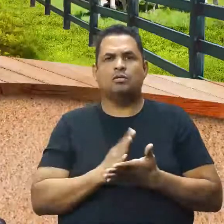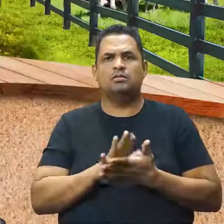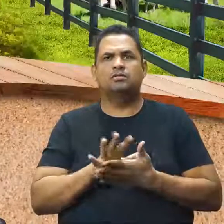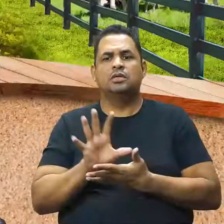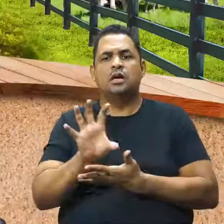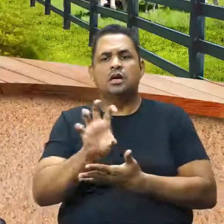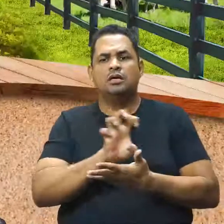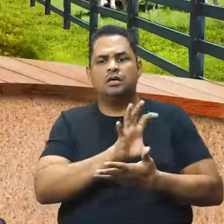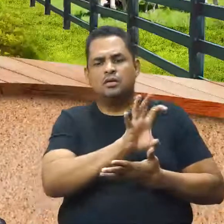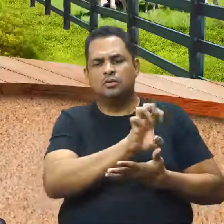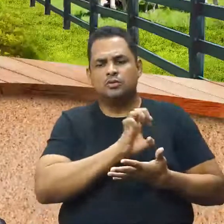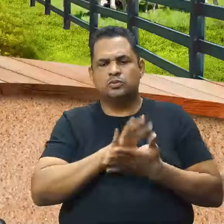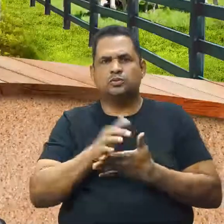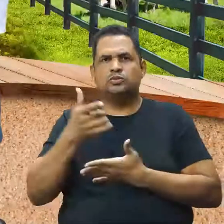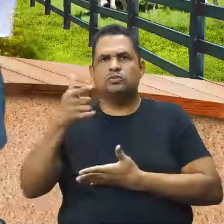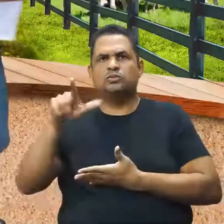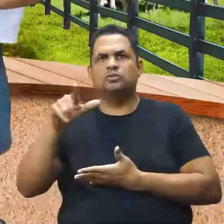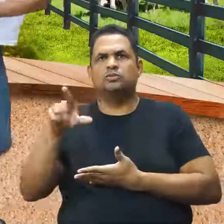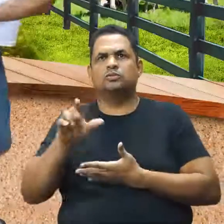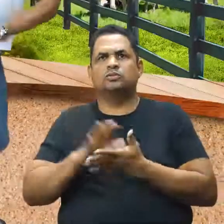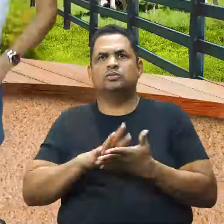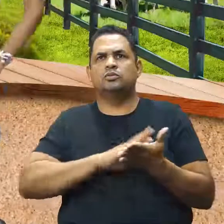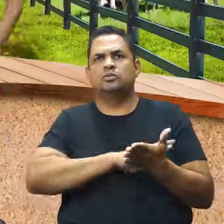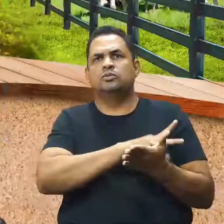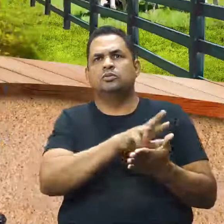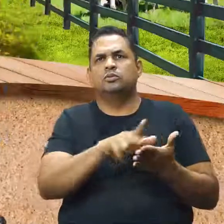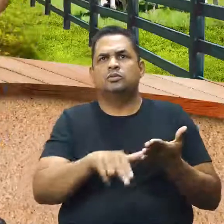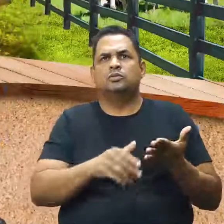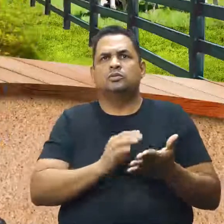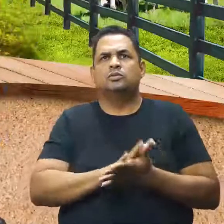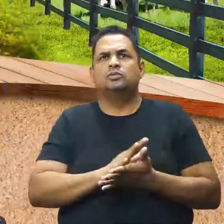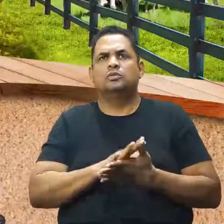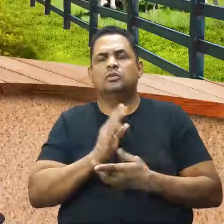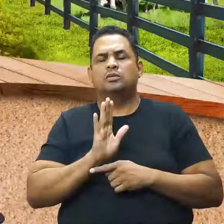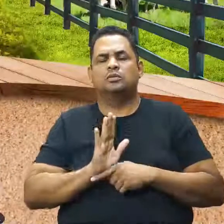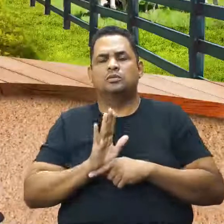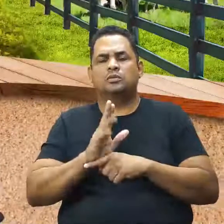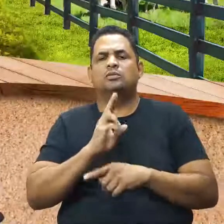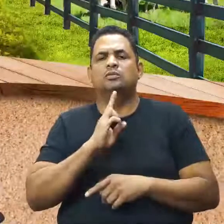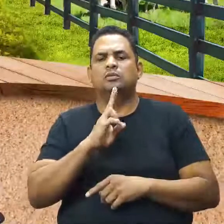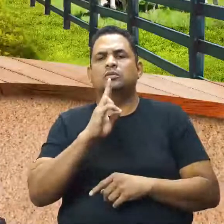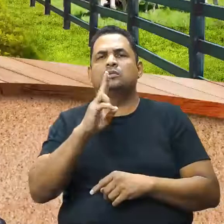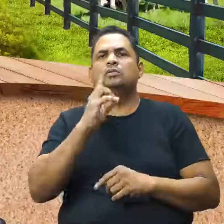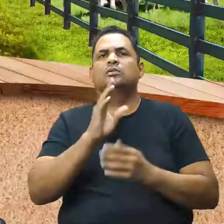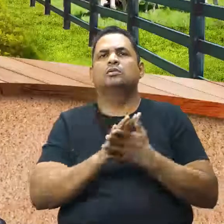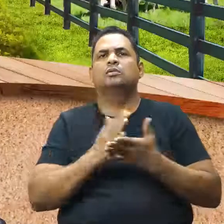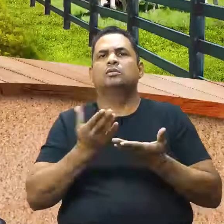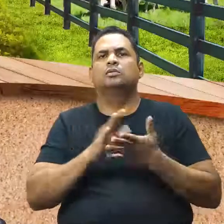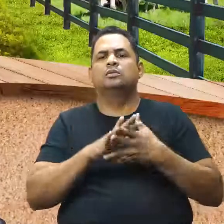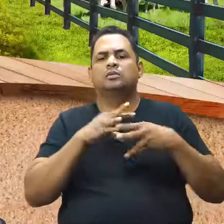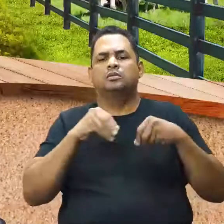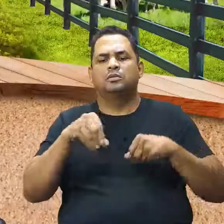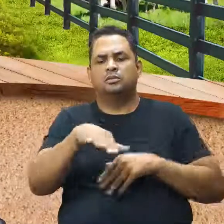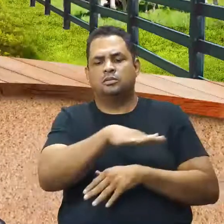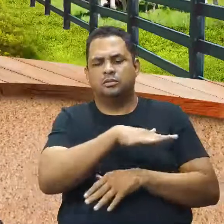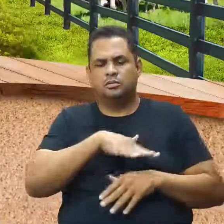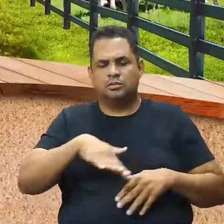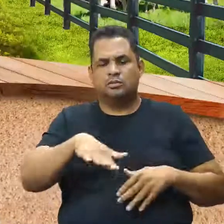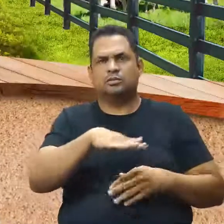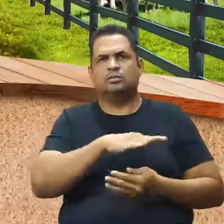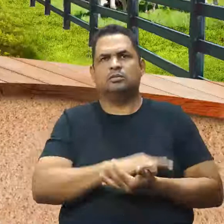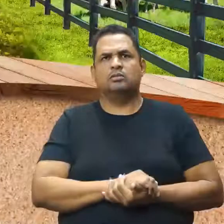árvores que vão atrair outras espécies que vão auxiliar no processo de manutenção daquela área. Tá